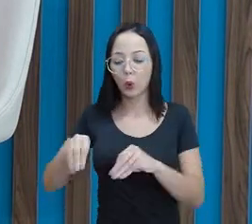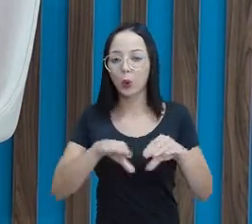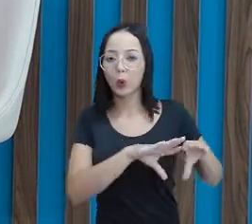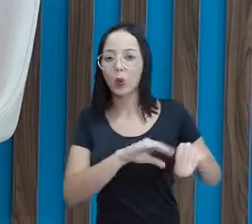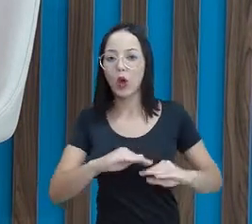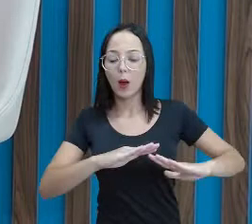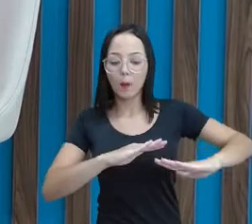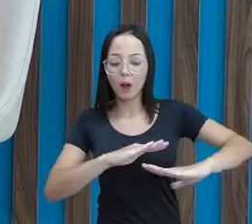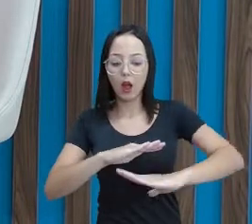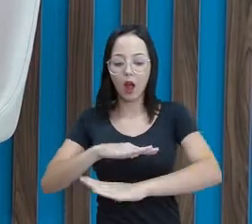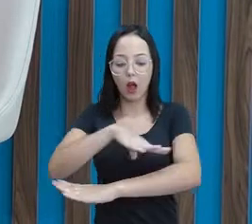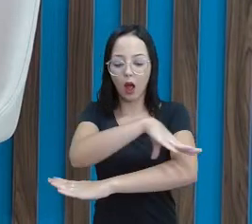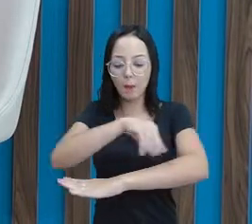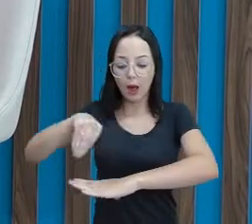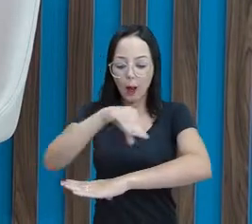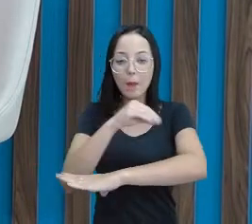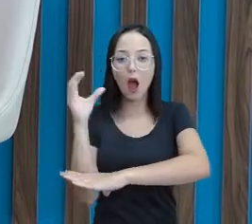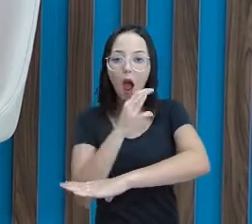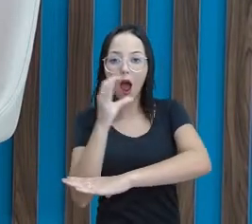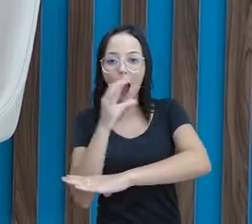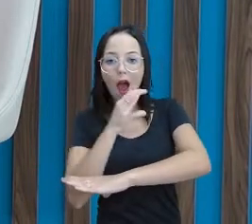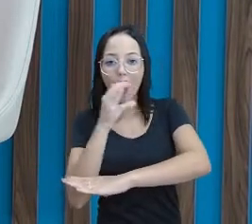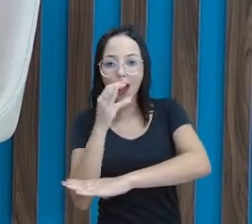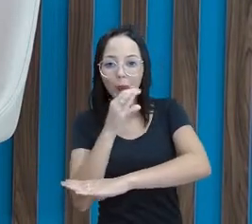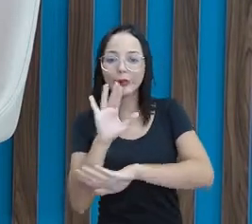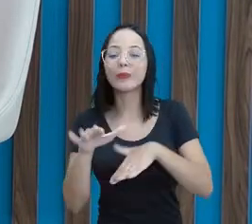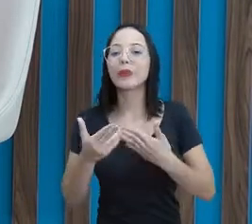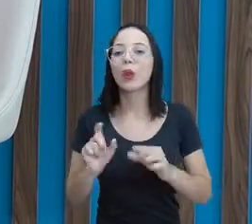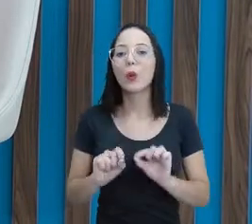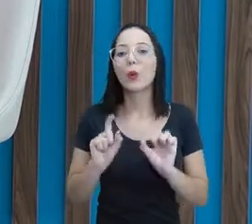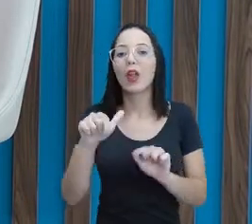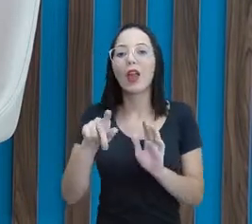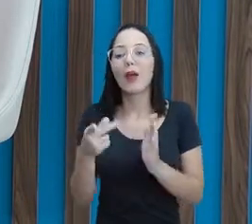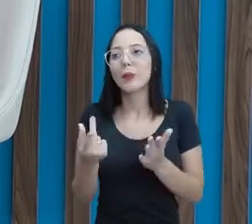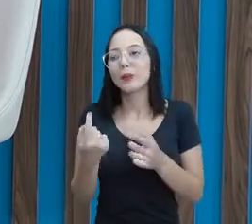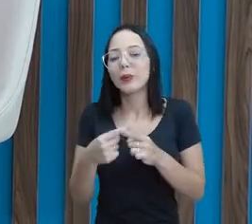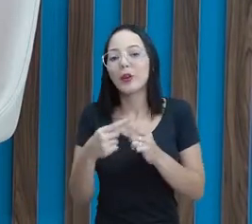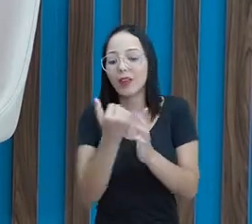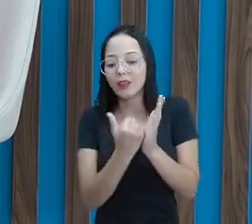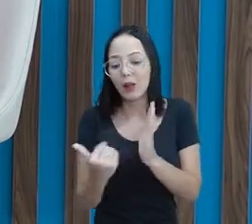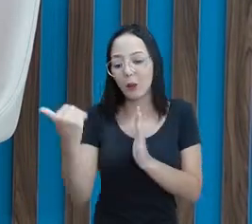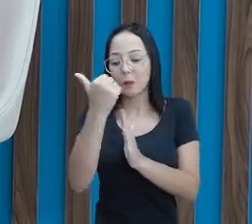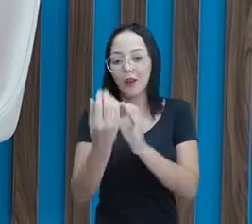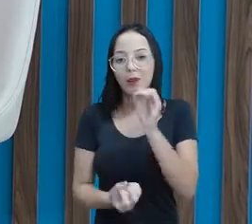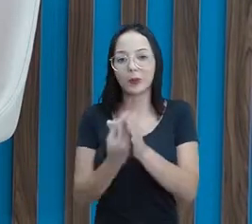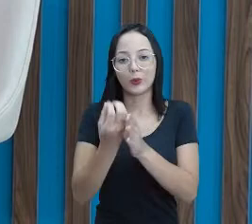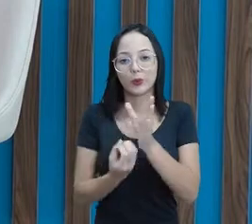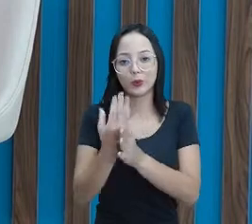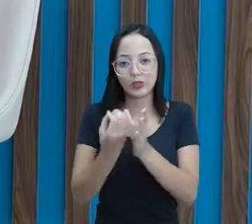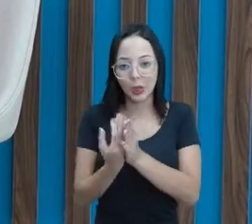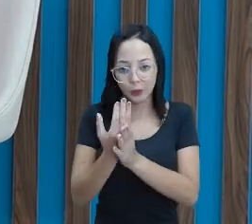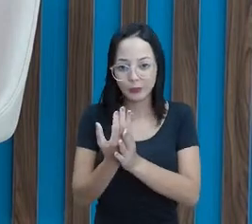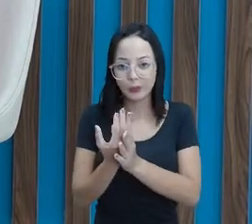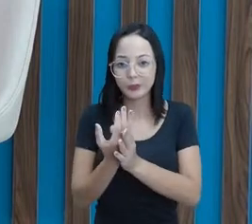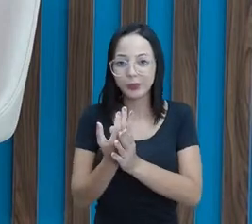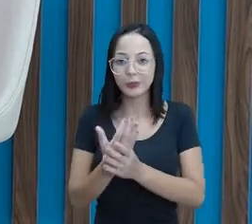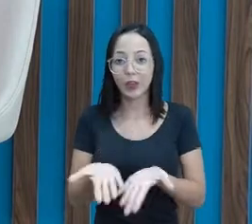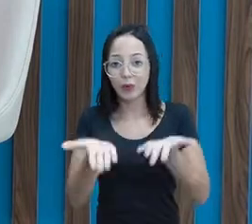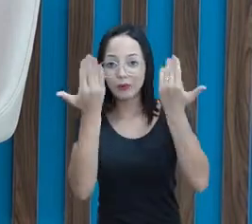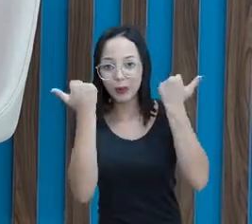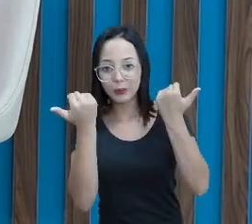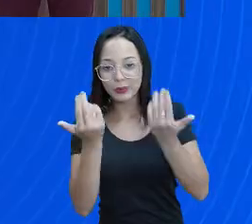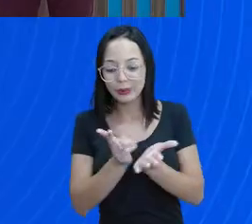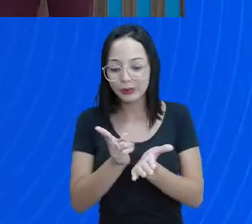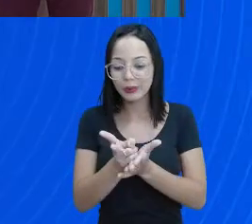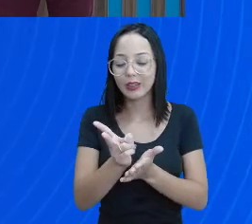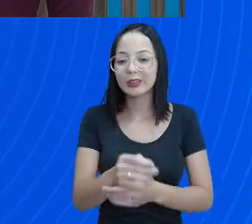aumenta, acelera, e aí fica aquela coisa toda. É justamente essa questão do aumento da produtividade. Vamos lá, professor, vamos